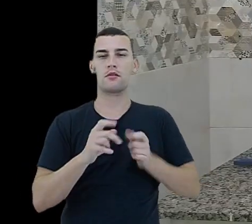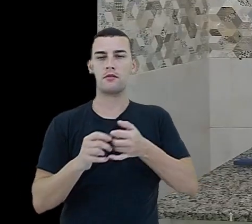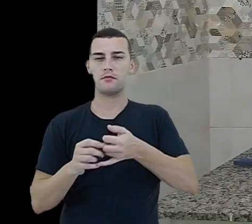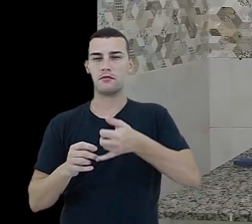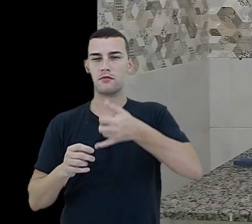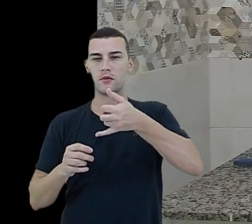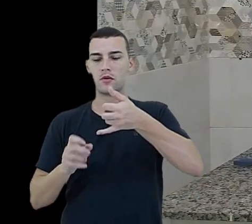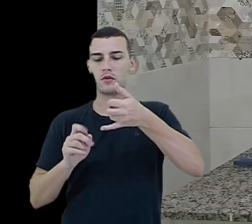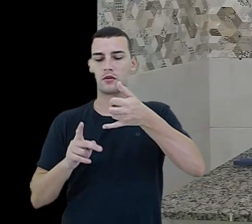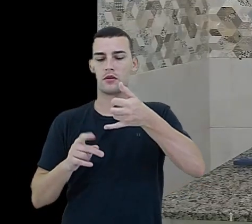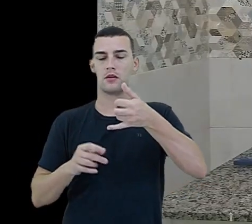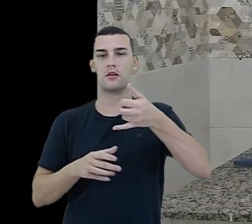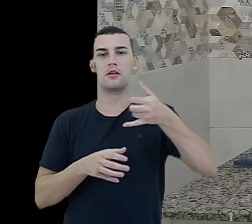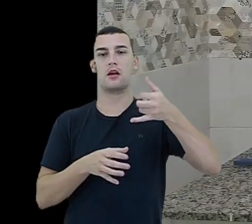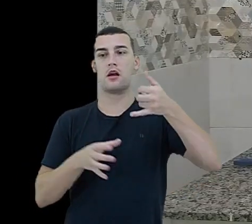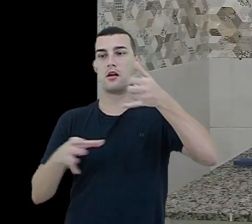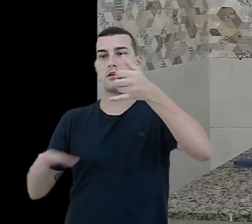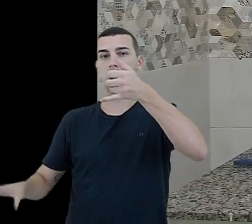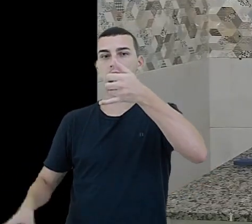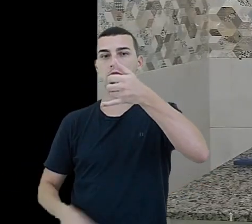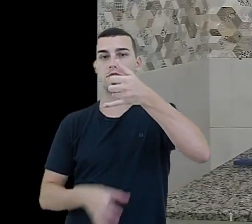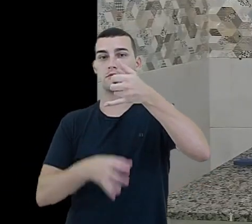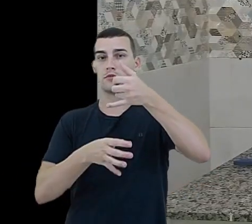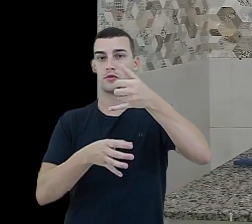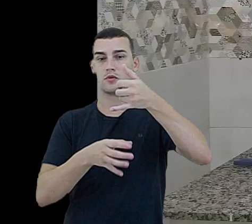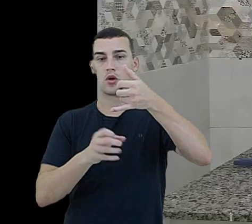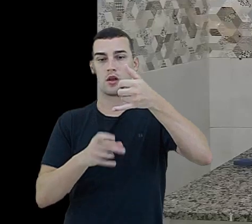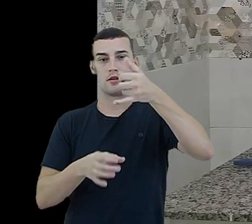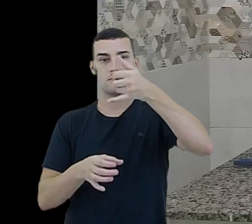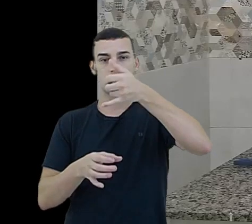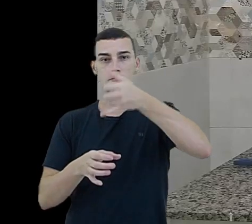30 microlitros, eu aperto o meu pistão até o primeiro